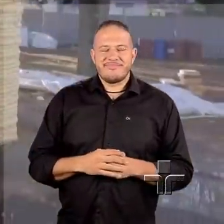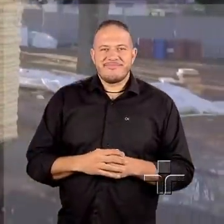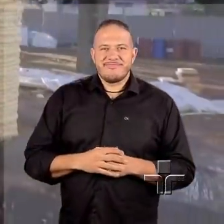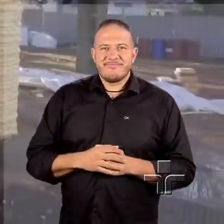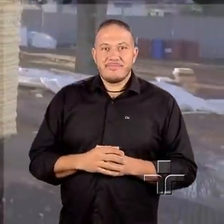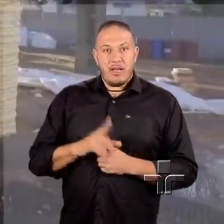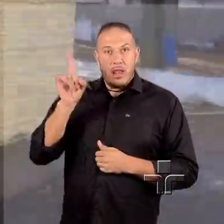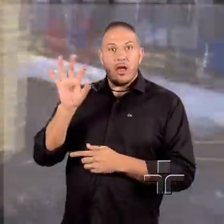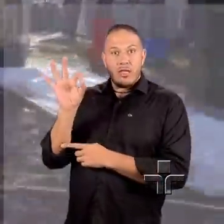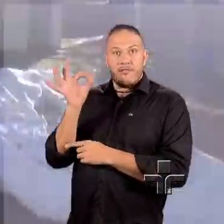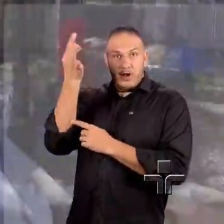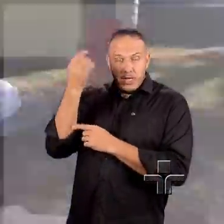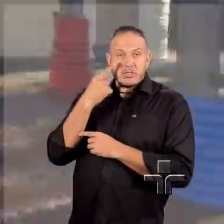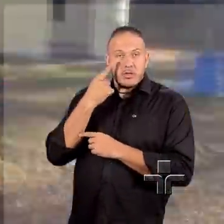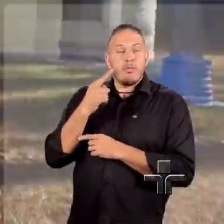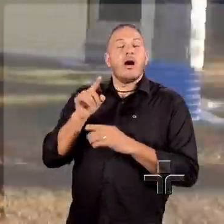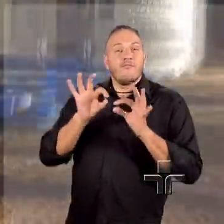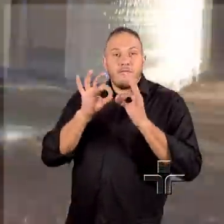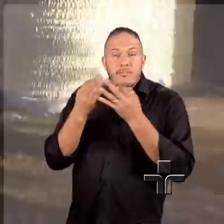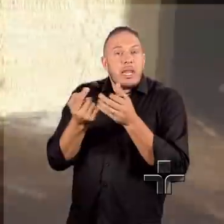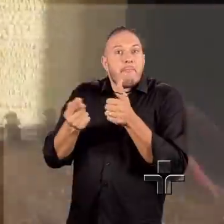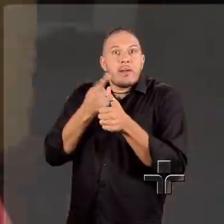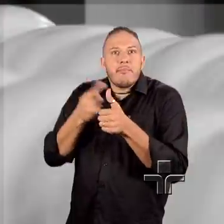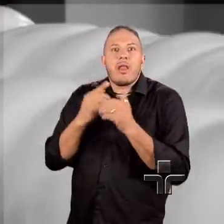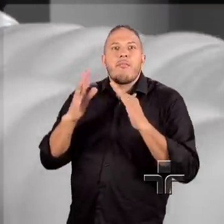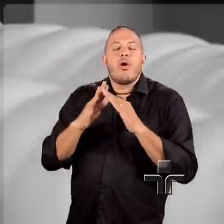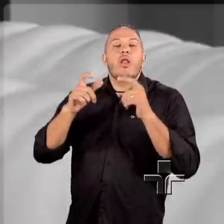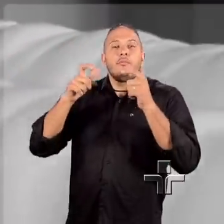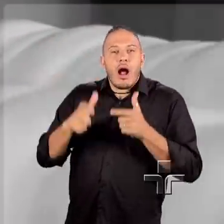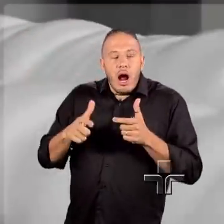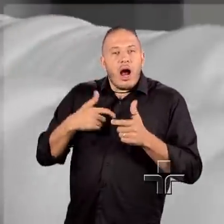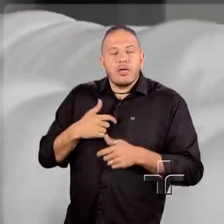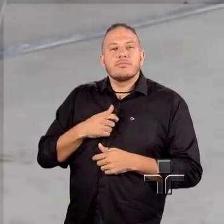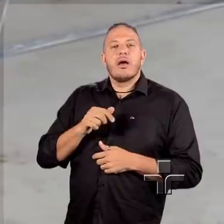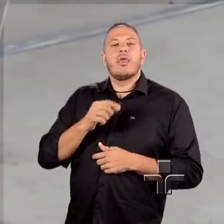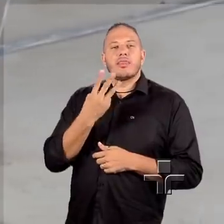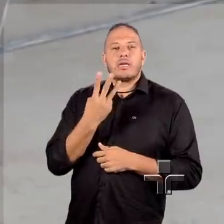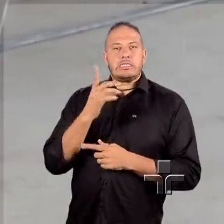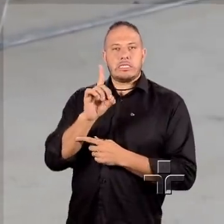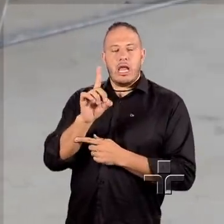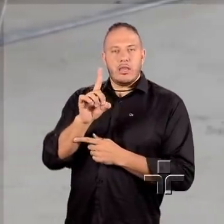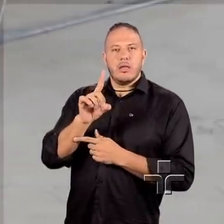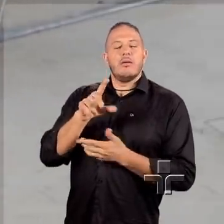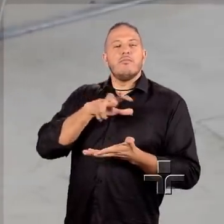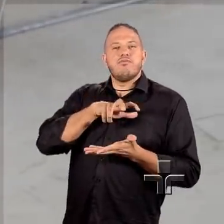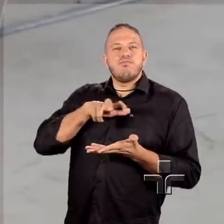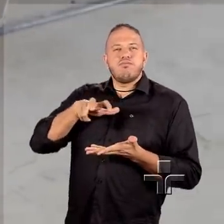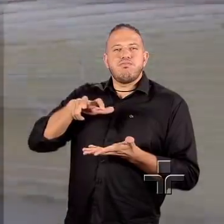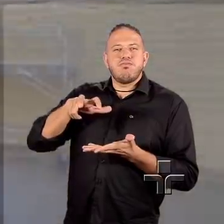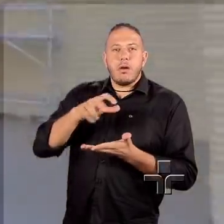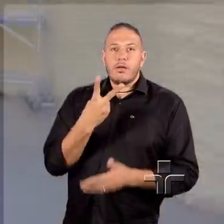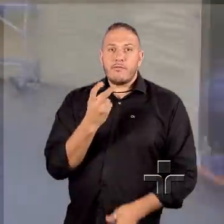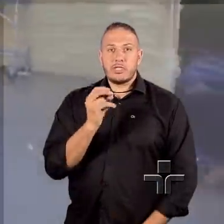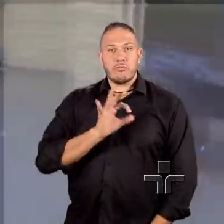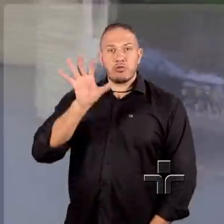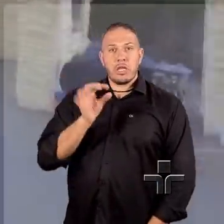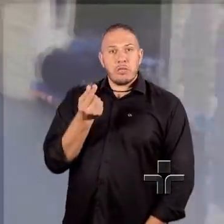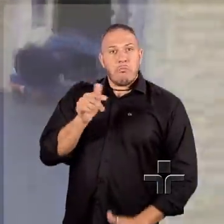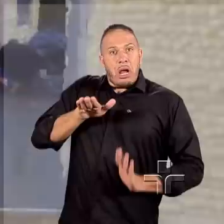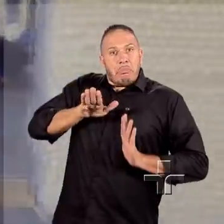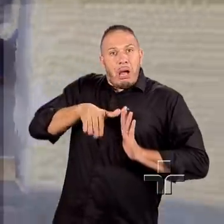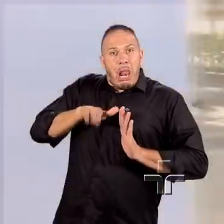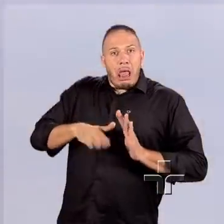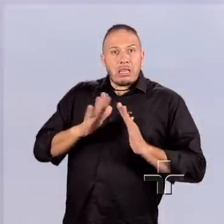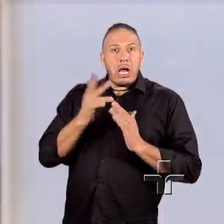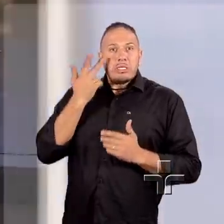Na França, uma família foi a primeira a morar numa casa feita por uma impressora 3D. 20% mais barato que uma casa convencional,